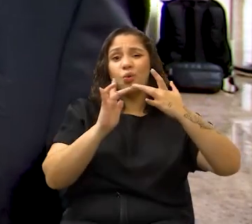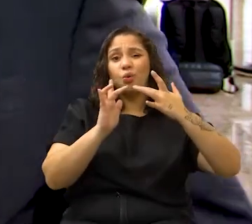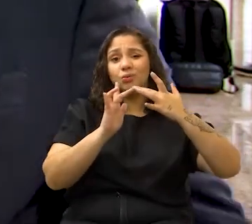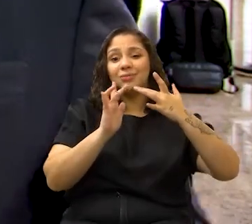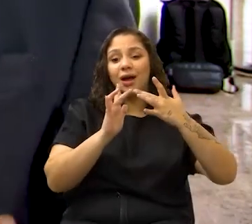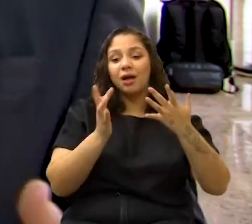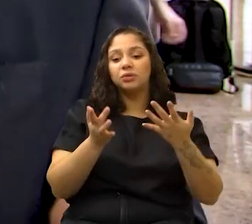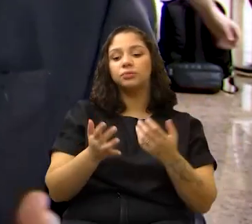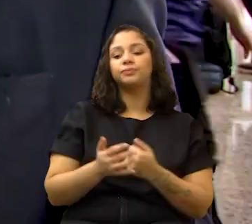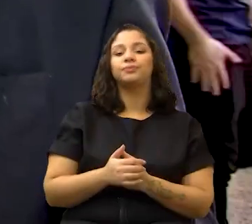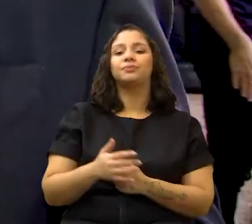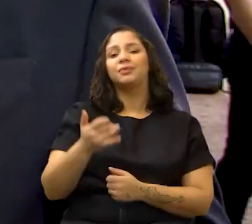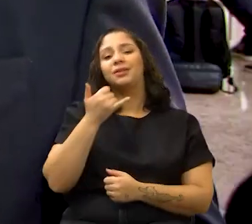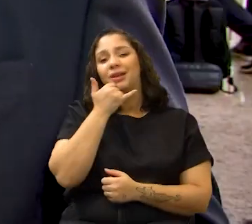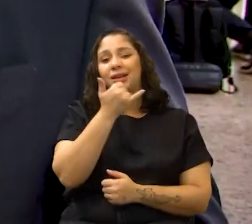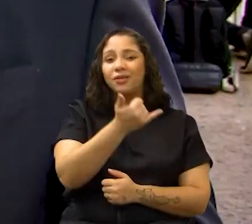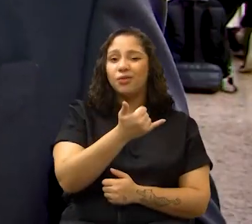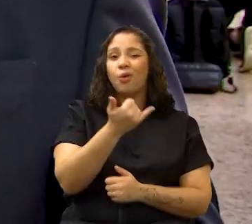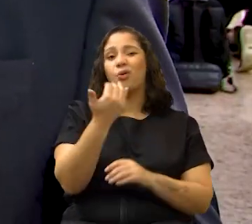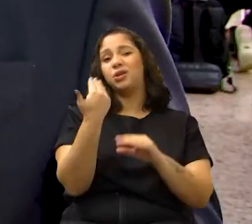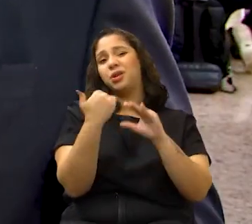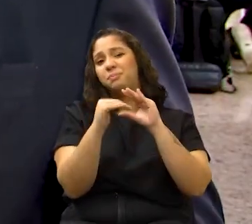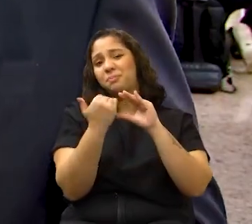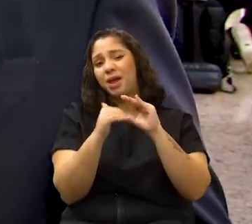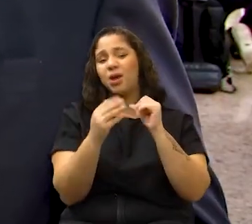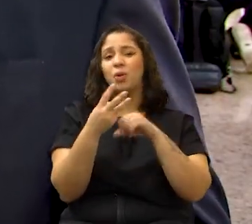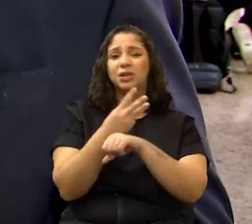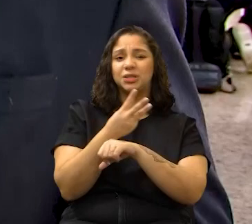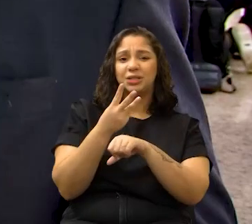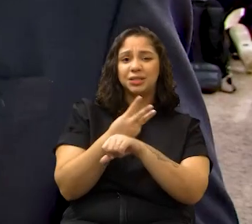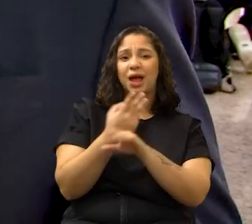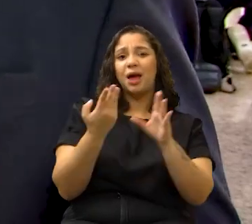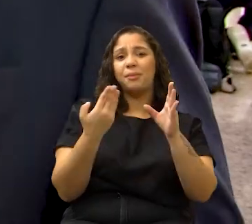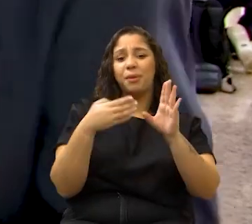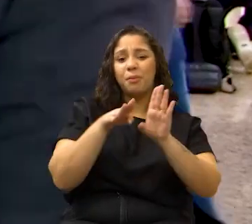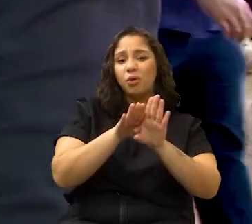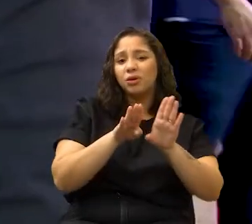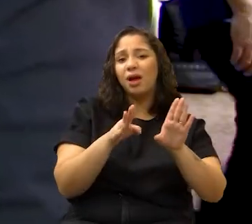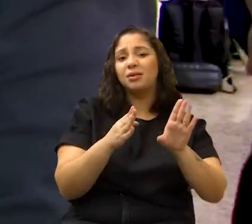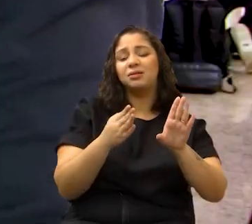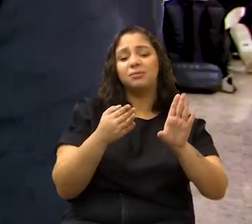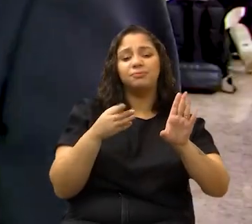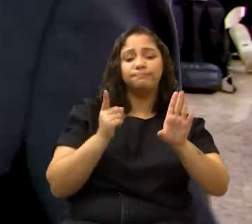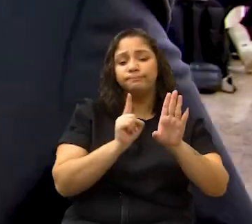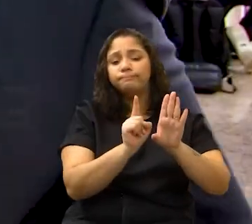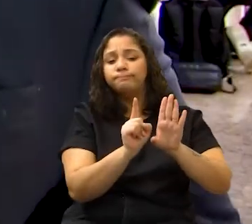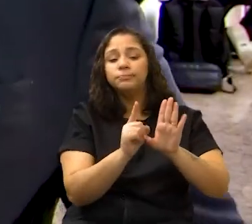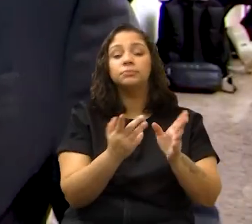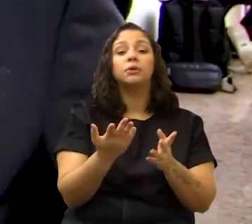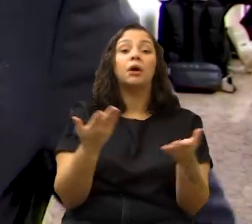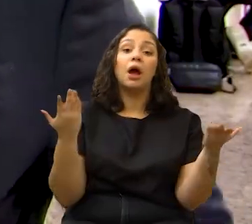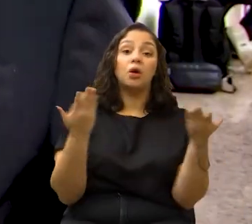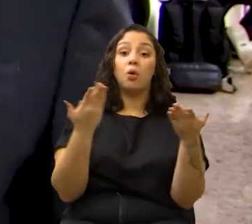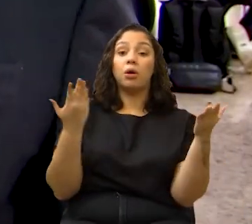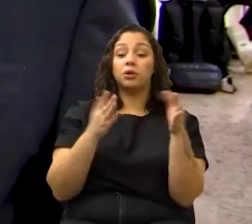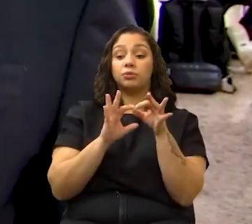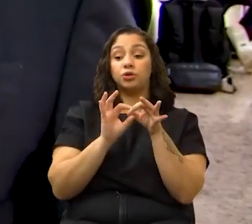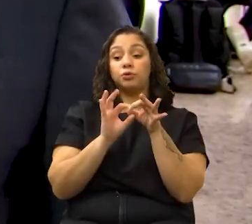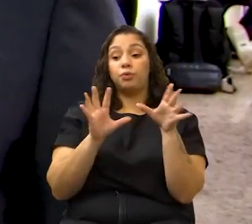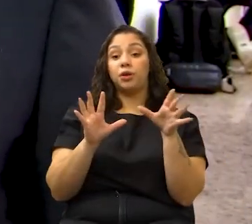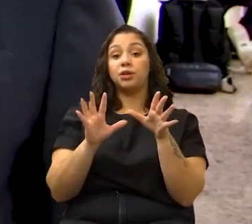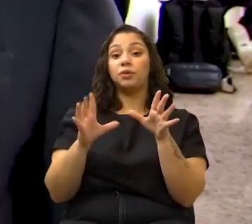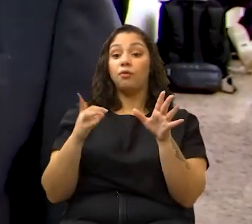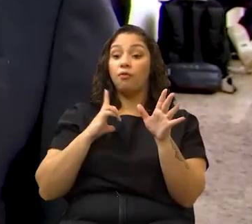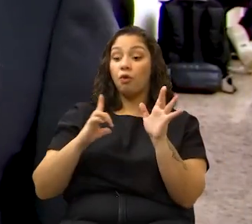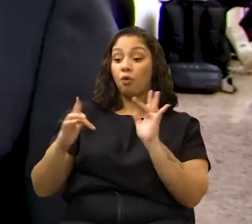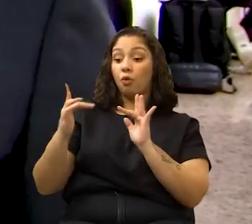com eles. Por telefone, por e-mail, por WhatsApp, portaria. Aqui não, eles estão aqui disponíveis para você